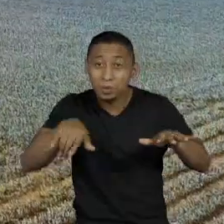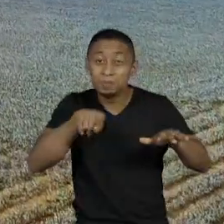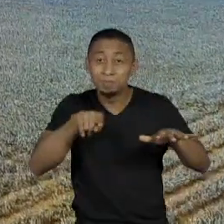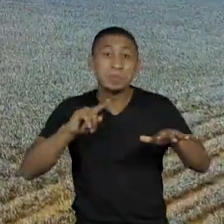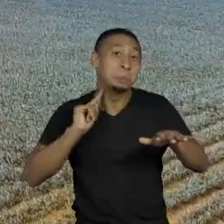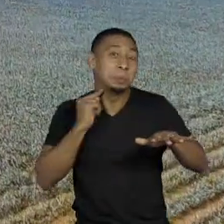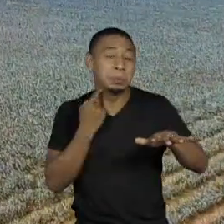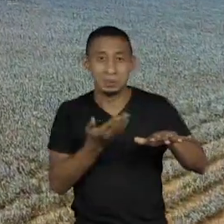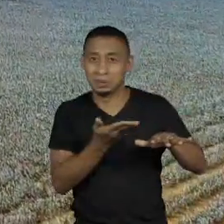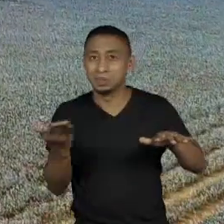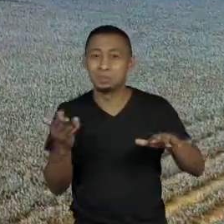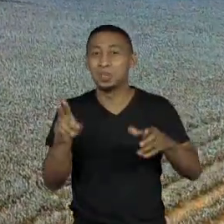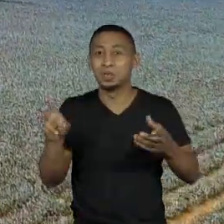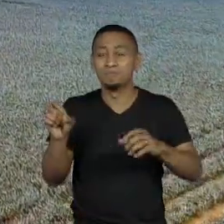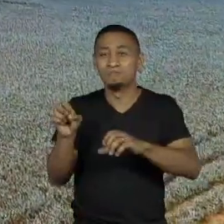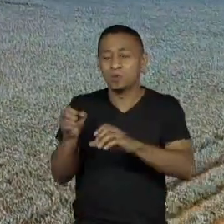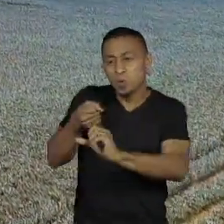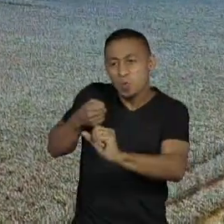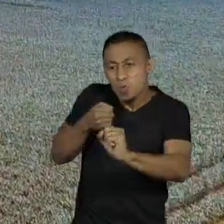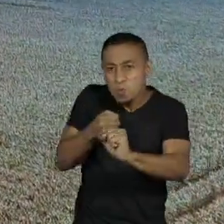no algodão, como pesticidas,